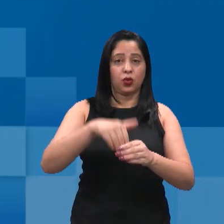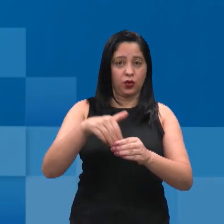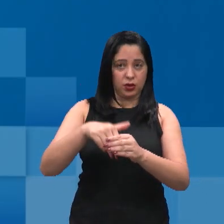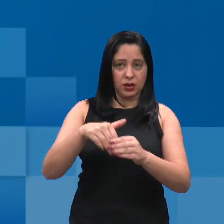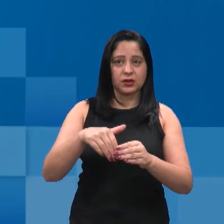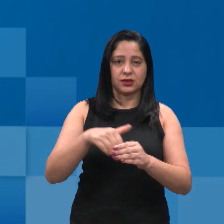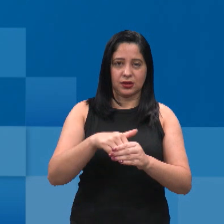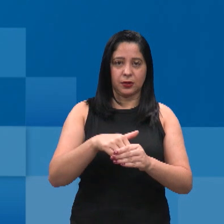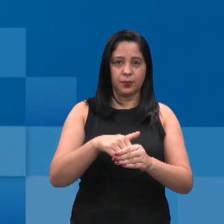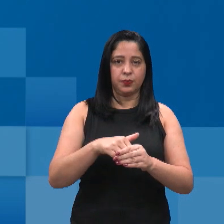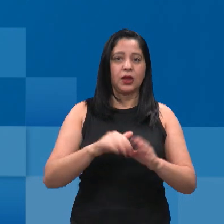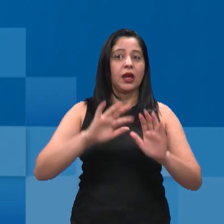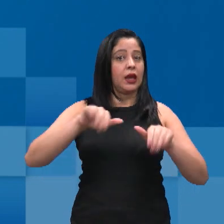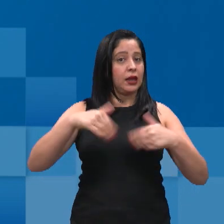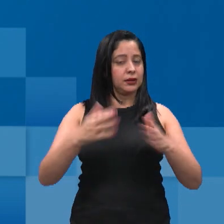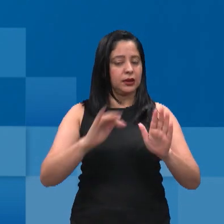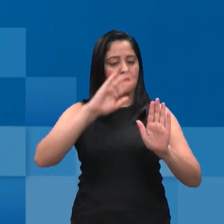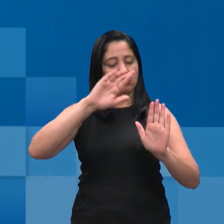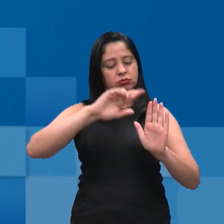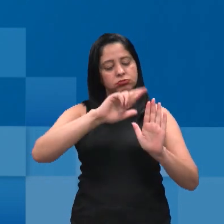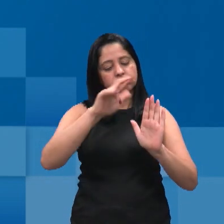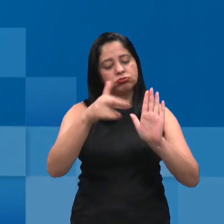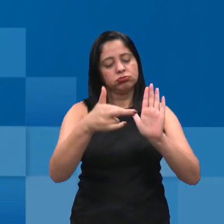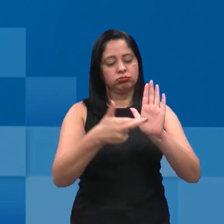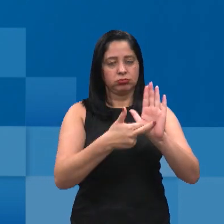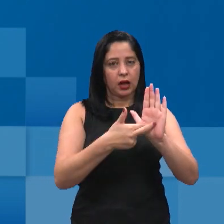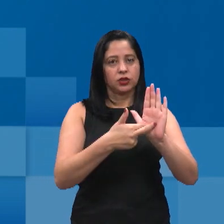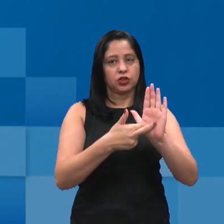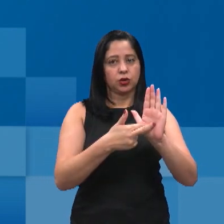no termo do artigo 87,